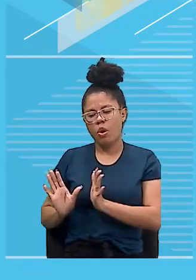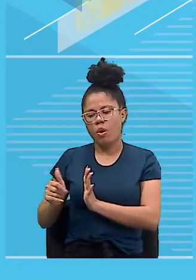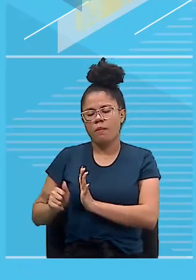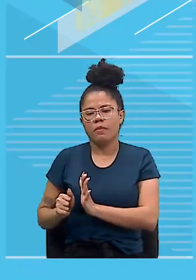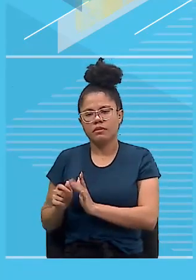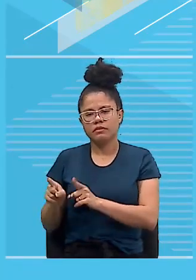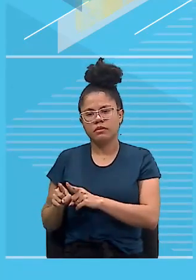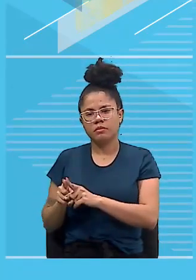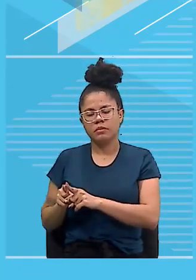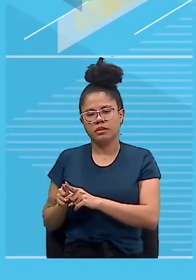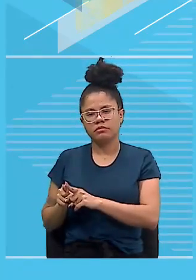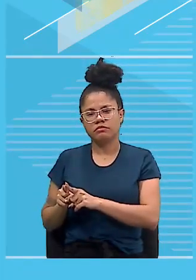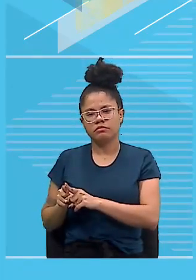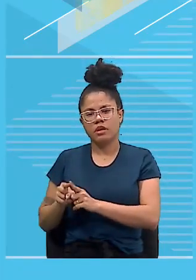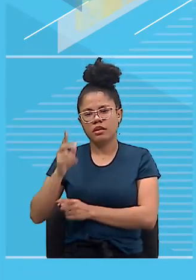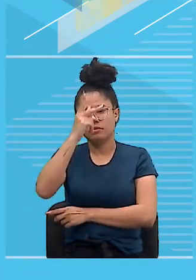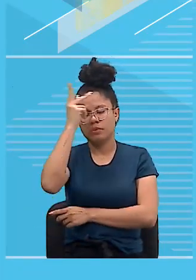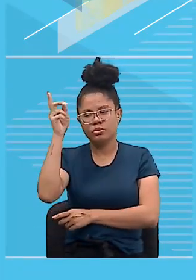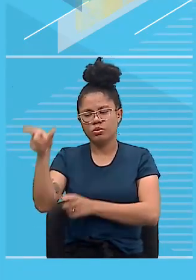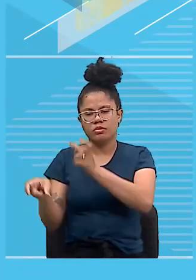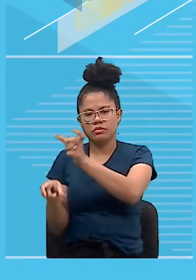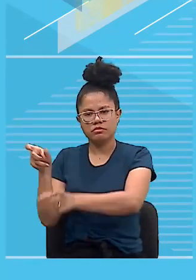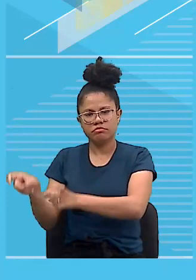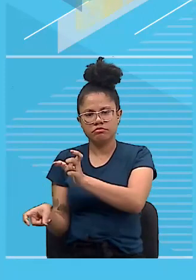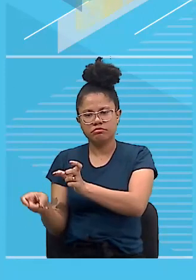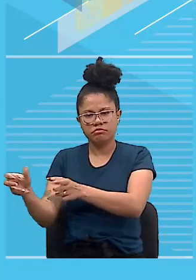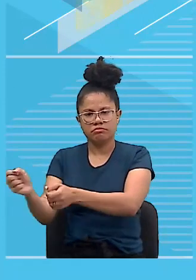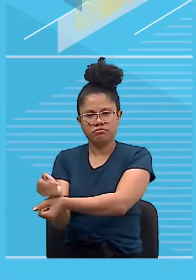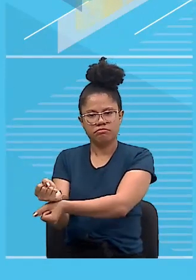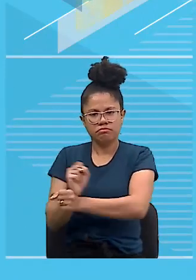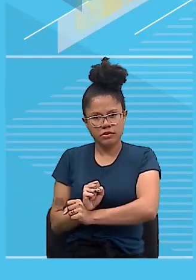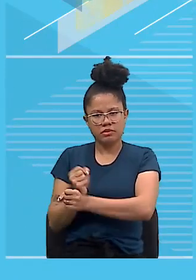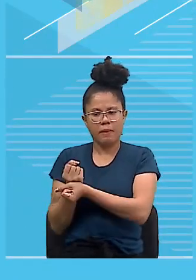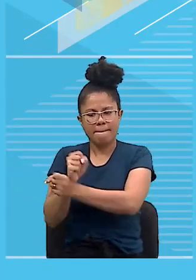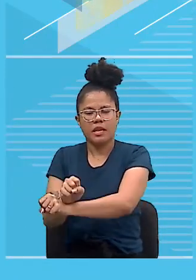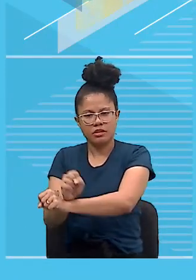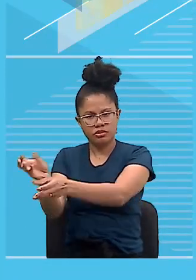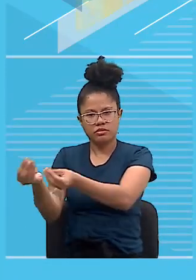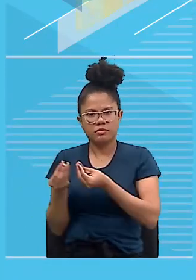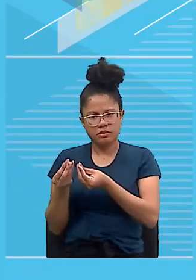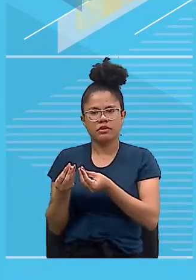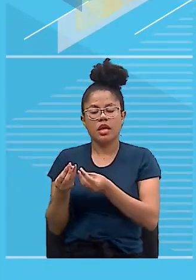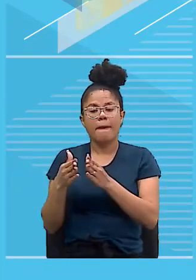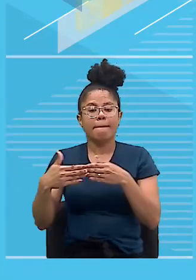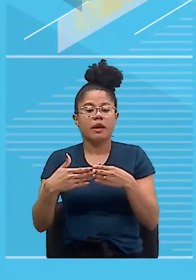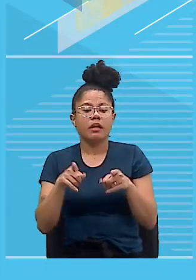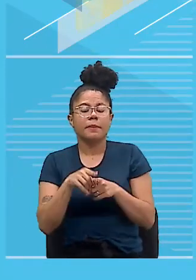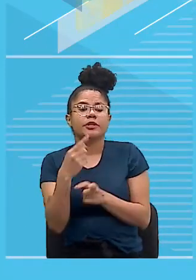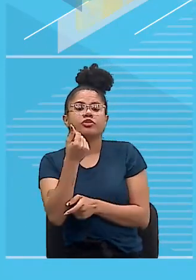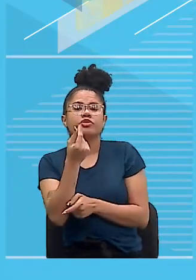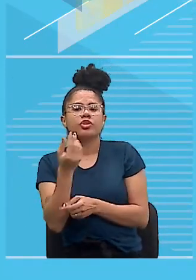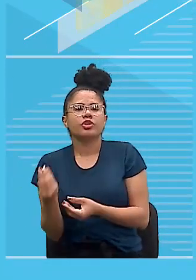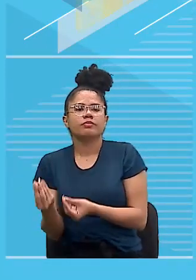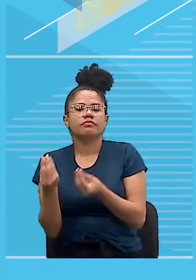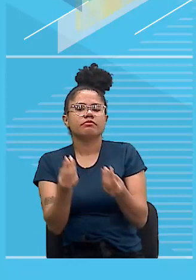como no caso seriam pessoas sequestradas consideradas como sequestradas pedem um resgate da tripulação